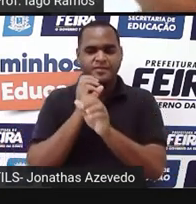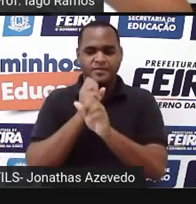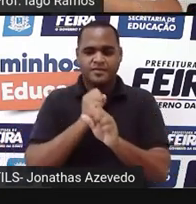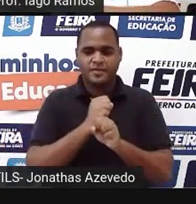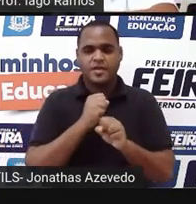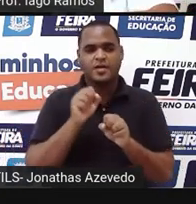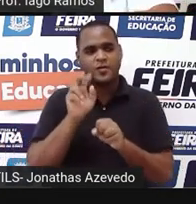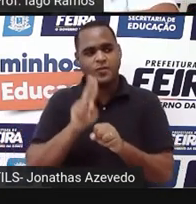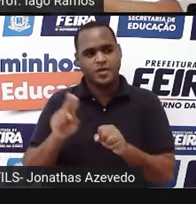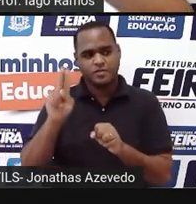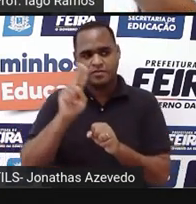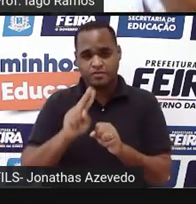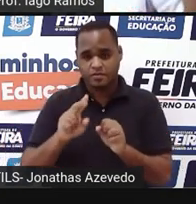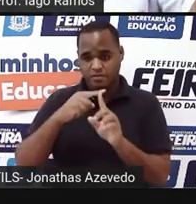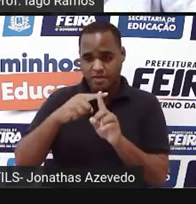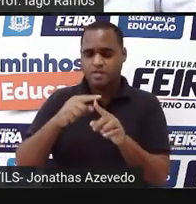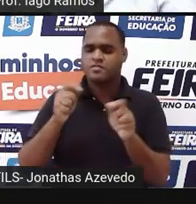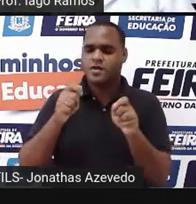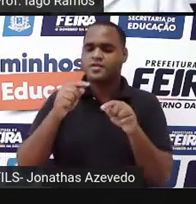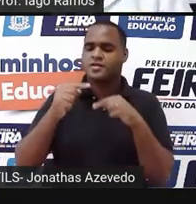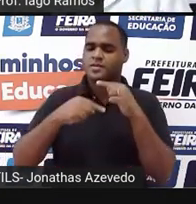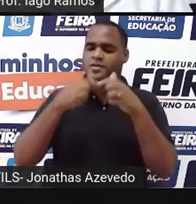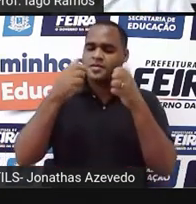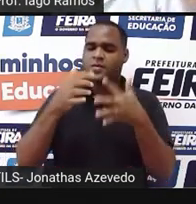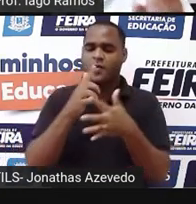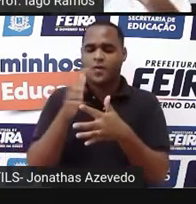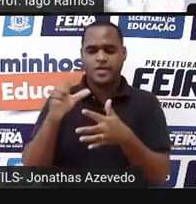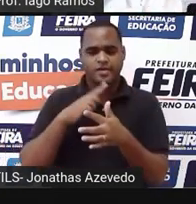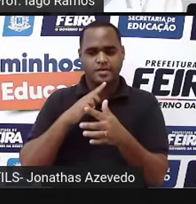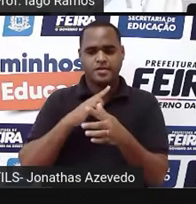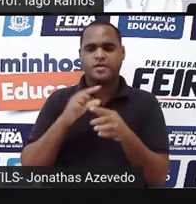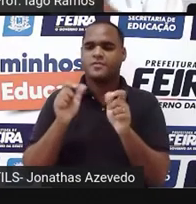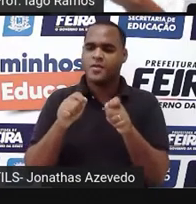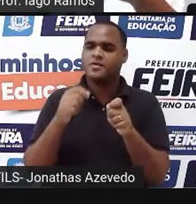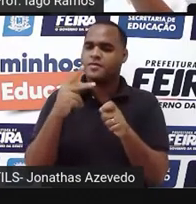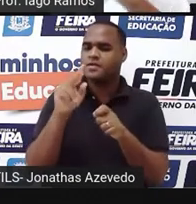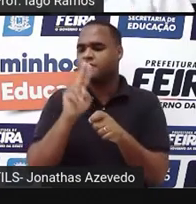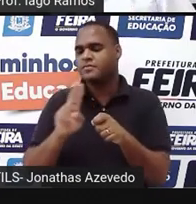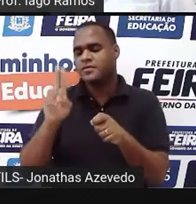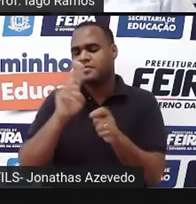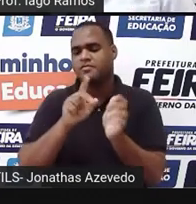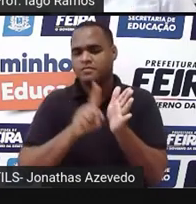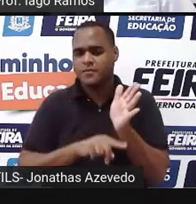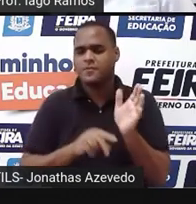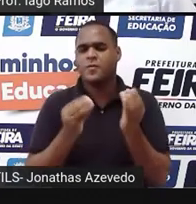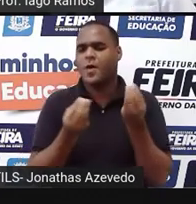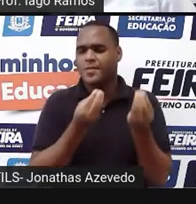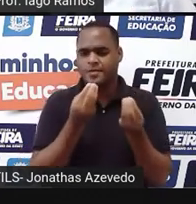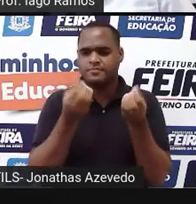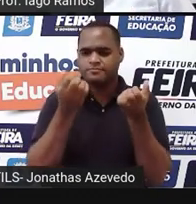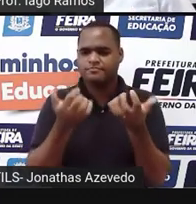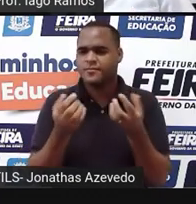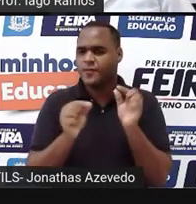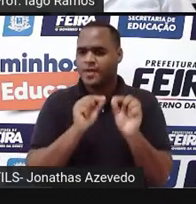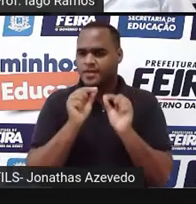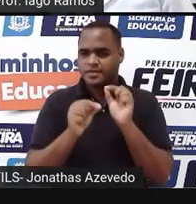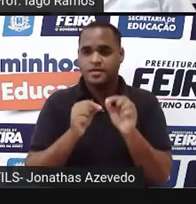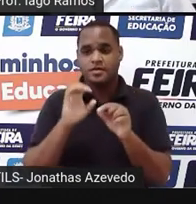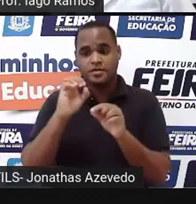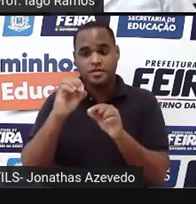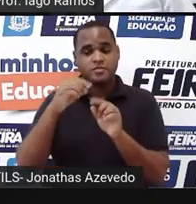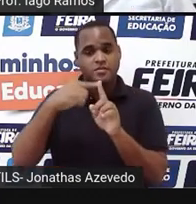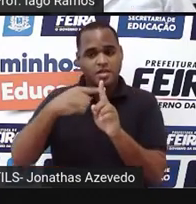o mais e depois, na outra raiz, a gente usa o menos. Como assim, professor? Vai ficar assim, ó, 0